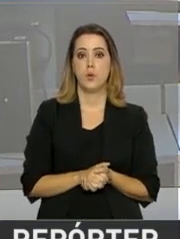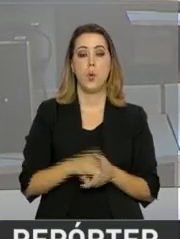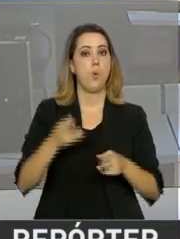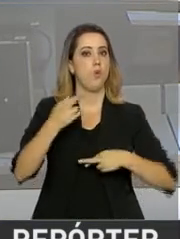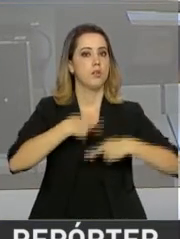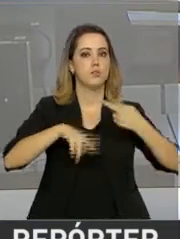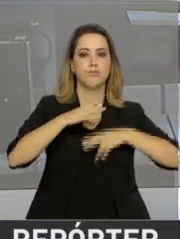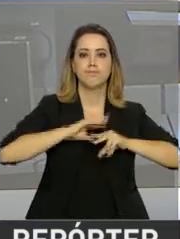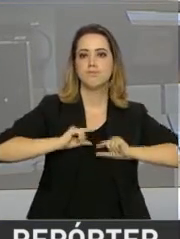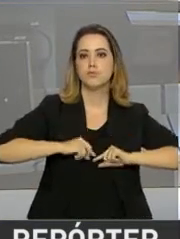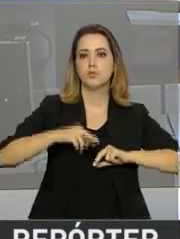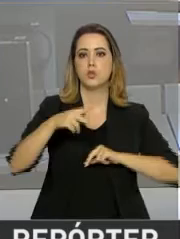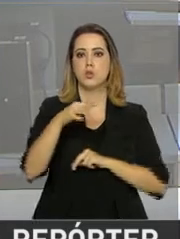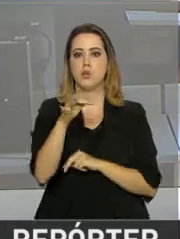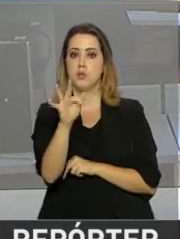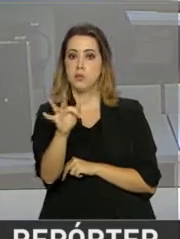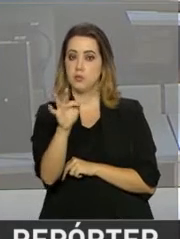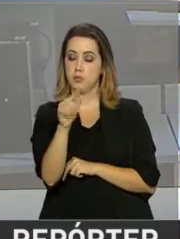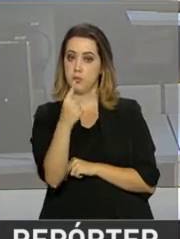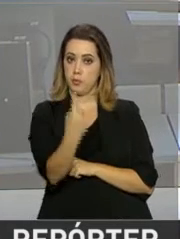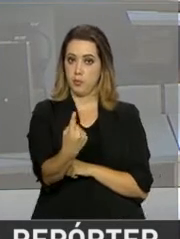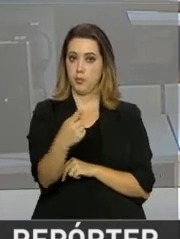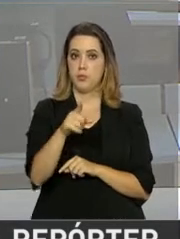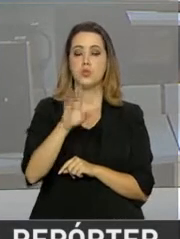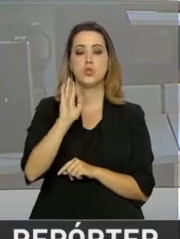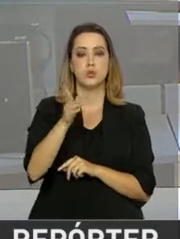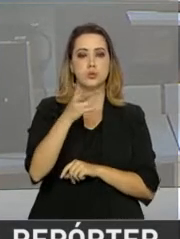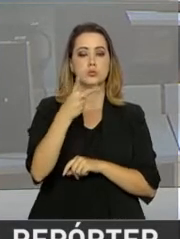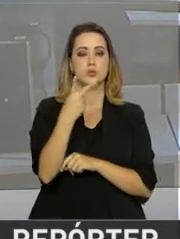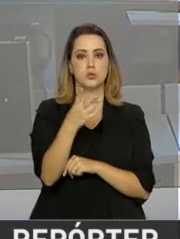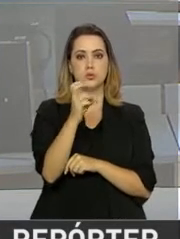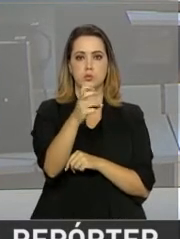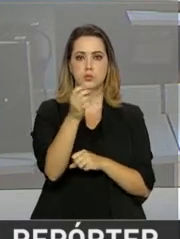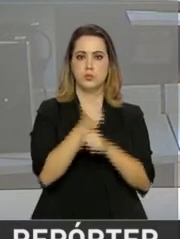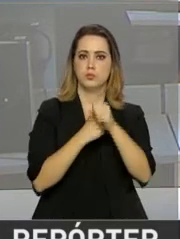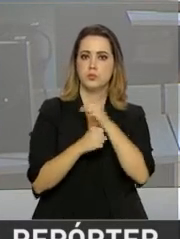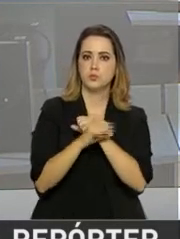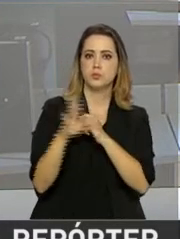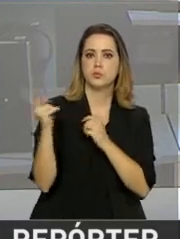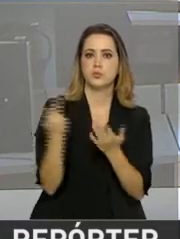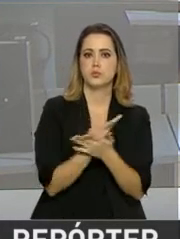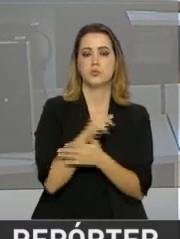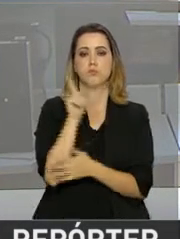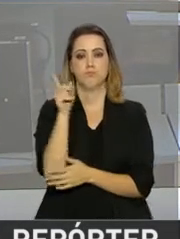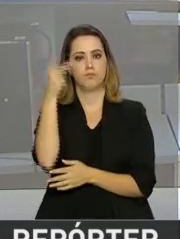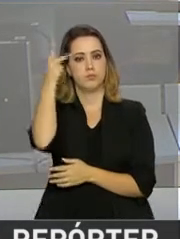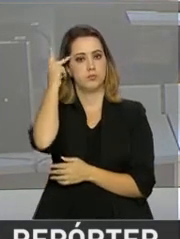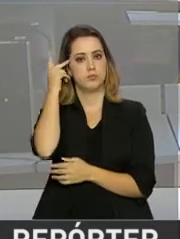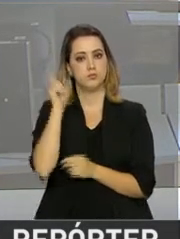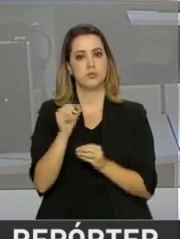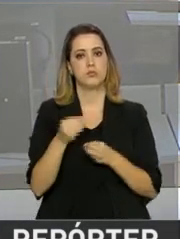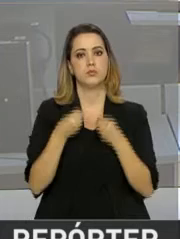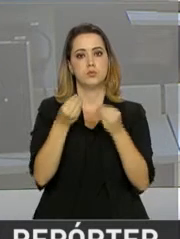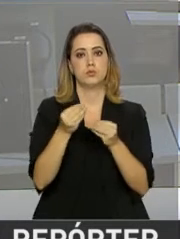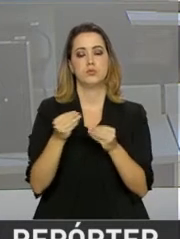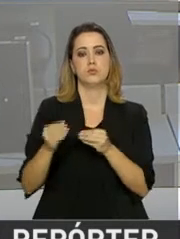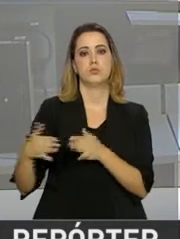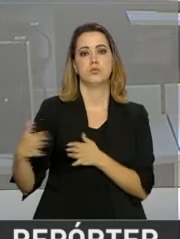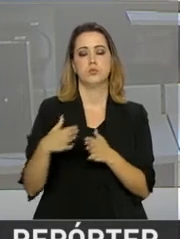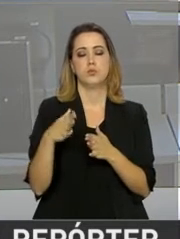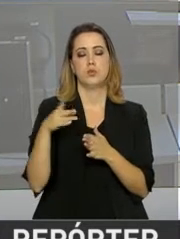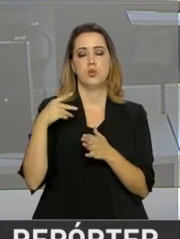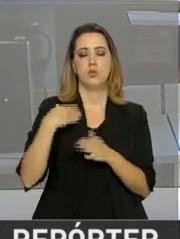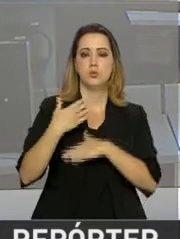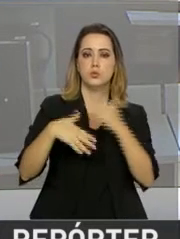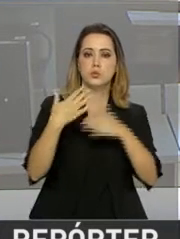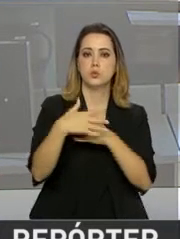Brasil de Fórmula 1, realizado há mais de 25 anos no Autódromo de Interlagos, em São Paulo, e para garantir a continuidade até